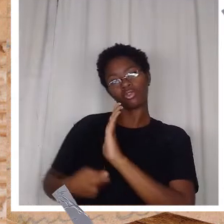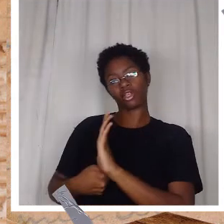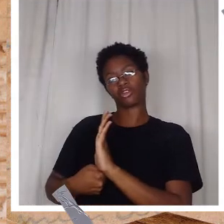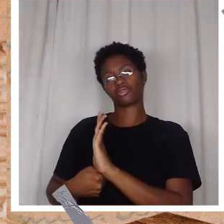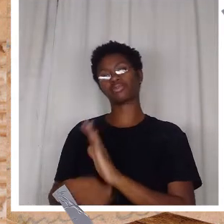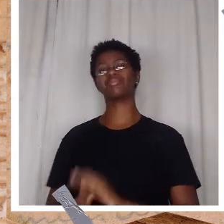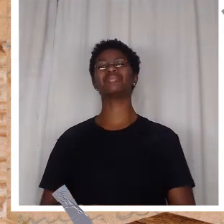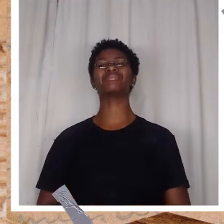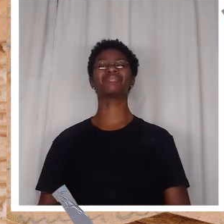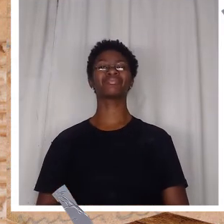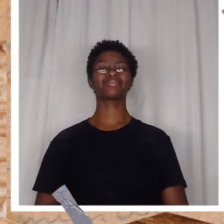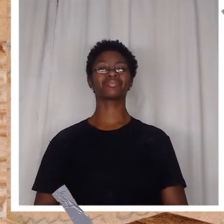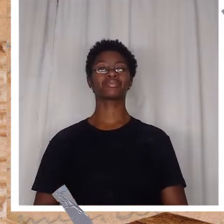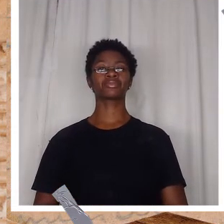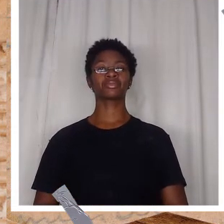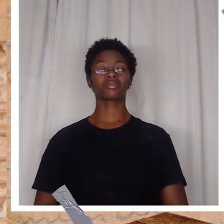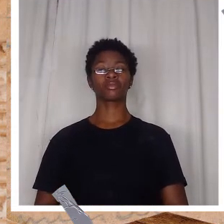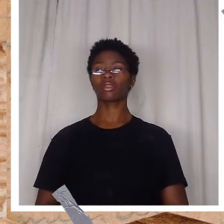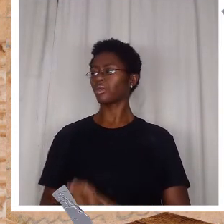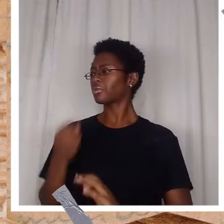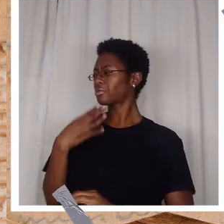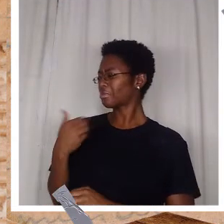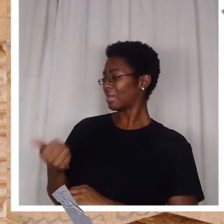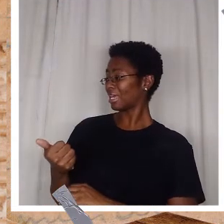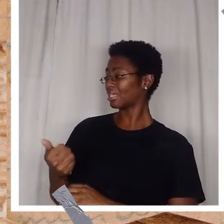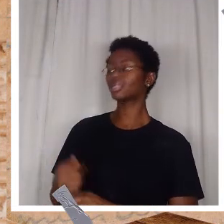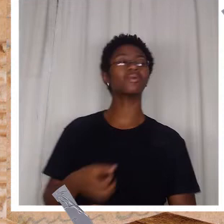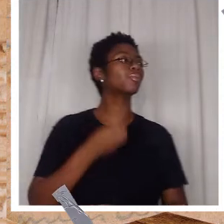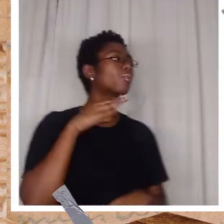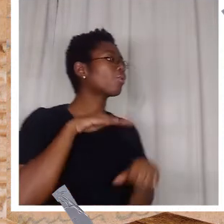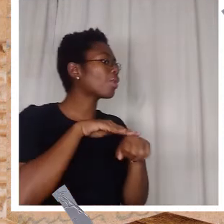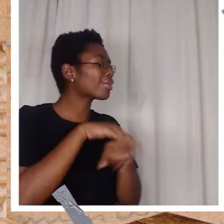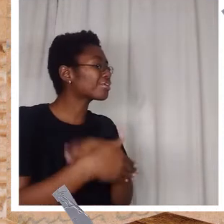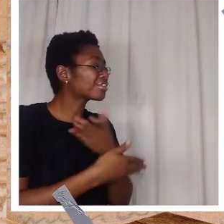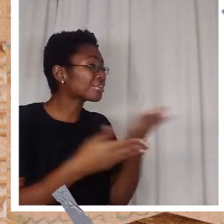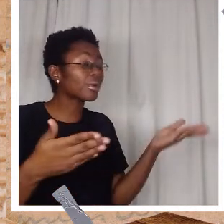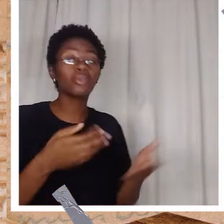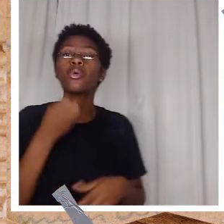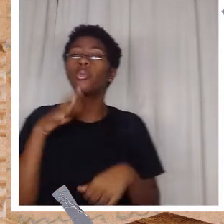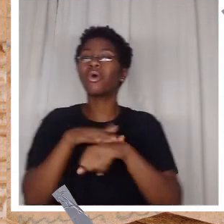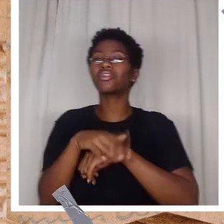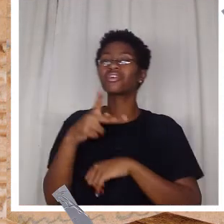tudo bom? Olá, querida. Boa noite, Sabrina. Boa noite, Pilar. Boa noite.